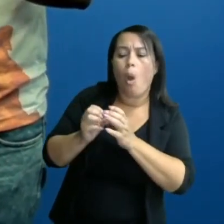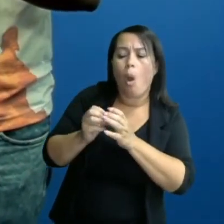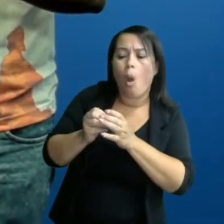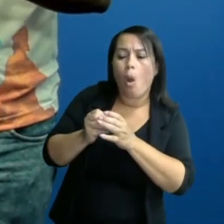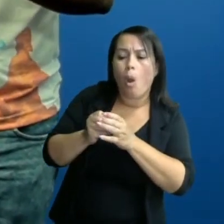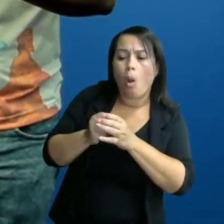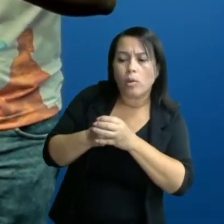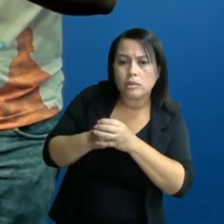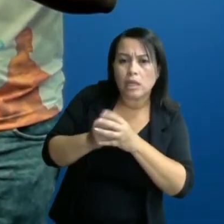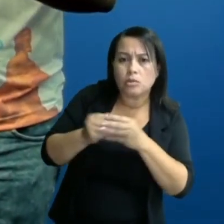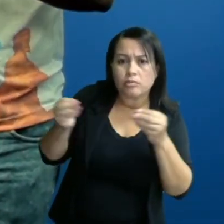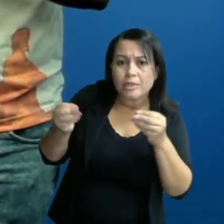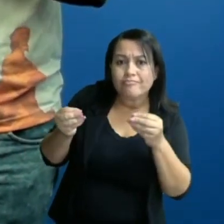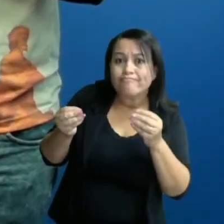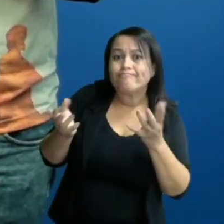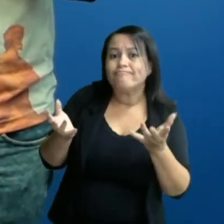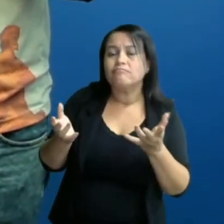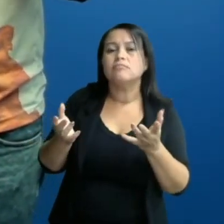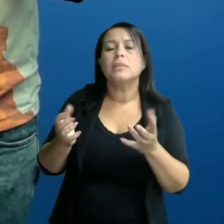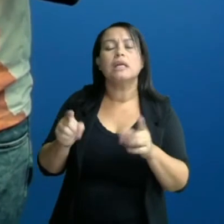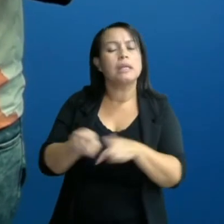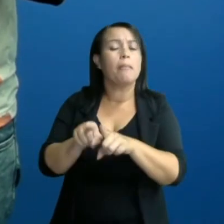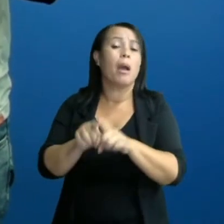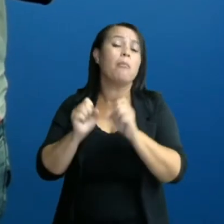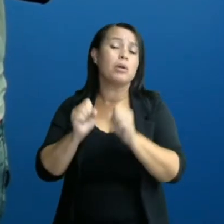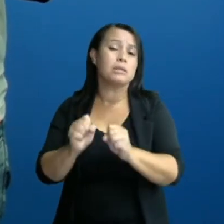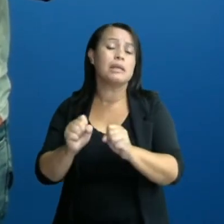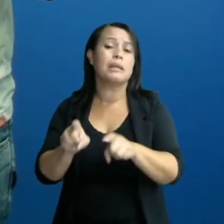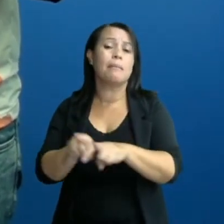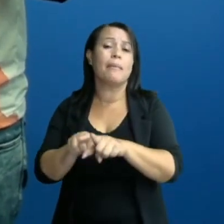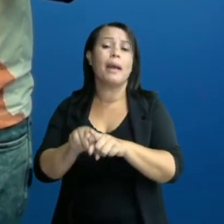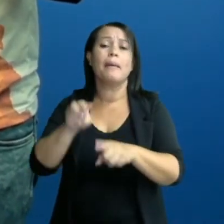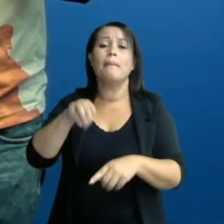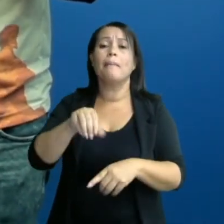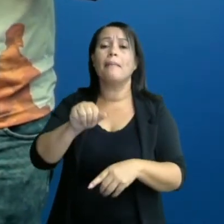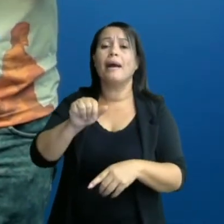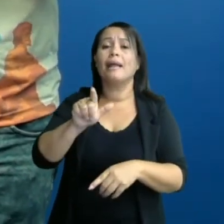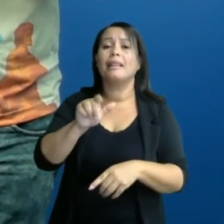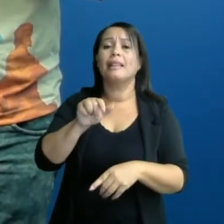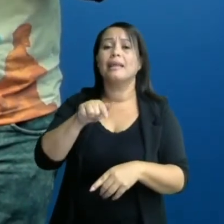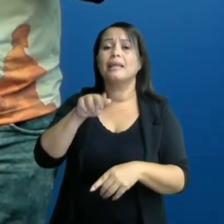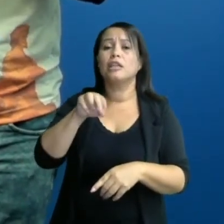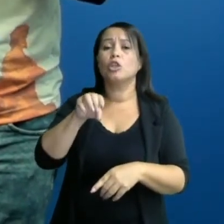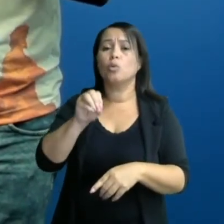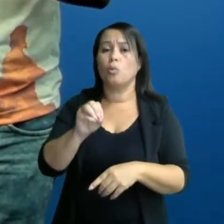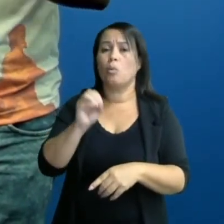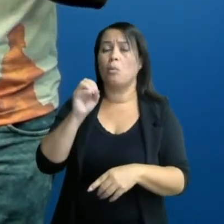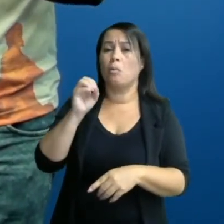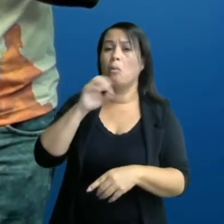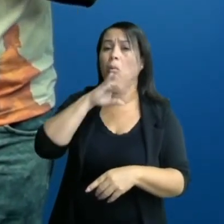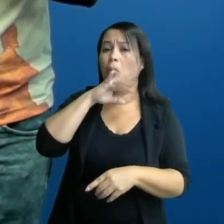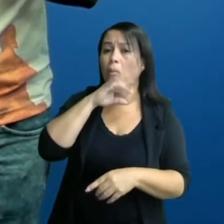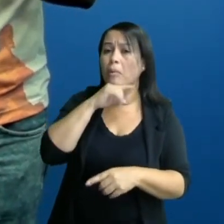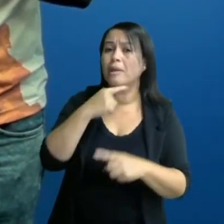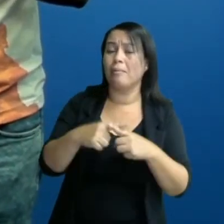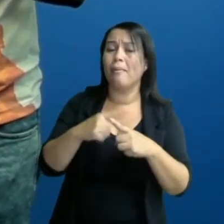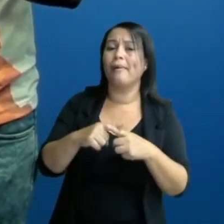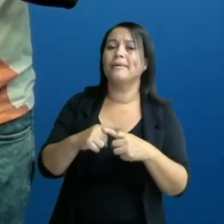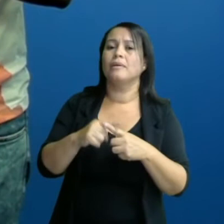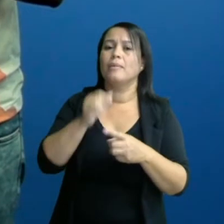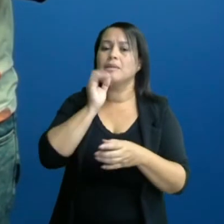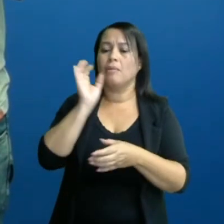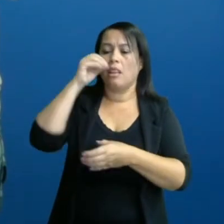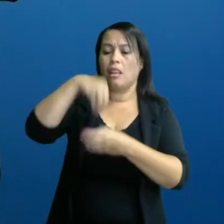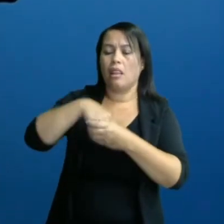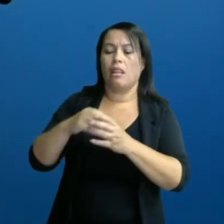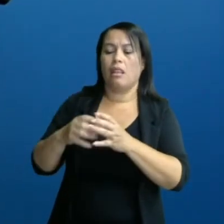organismo, eliminá-lo. E pode ser então um maligno, em que essas células possam invadir outros tecidos facilmente.